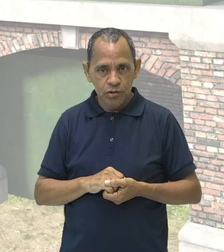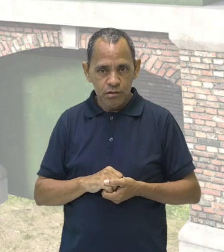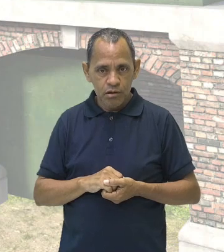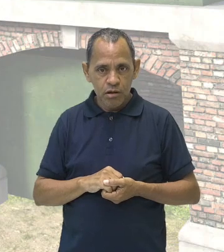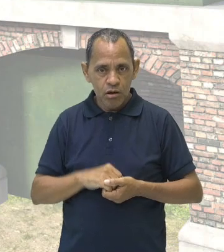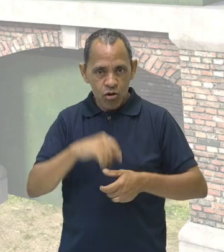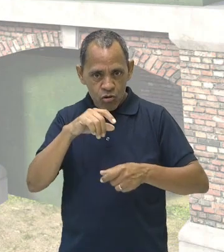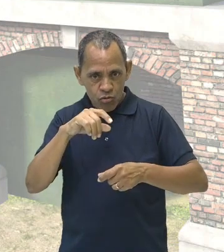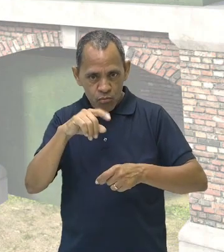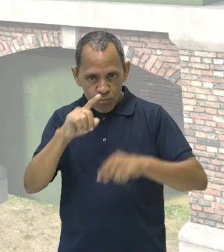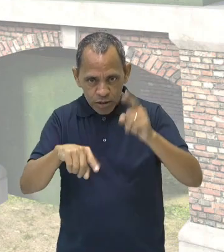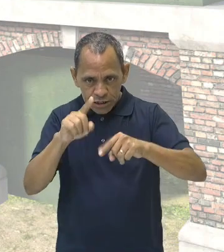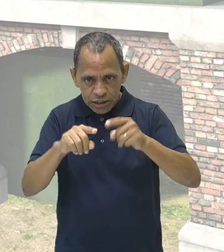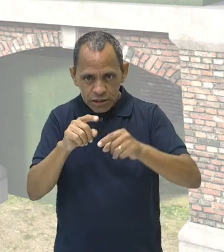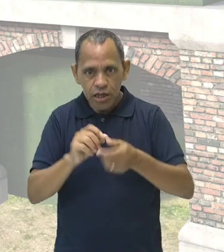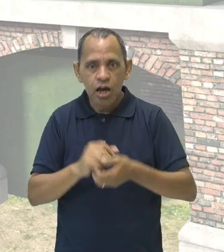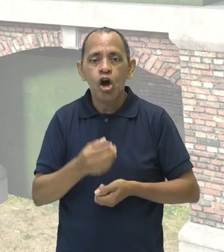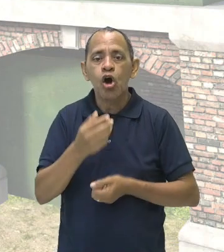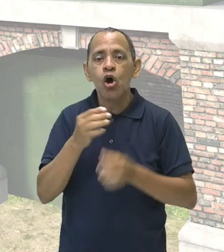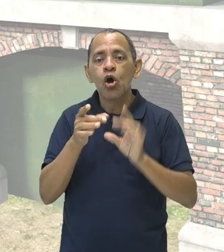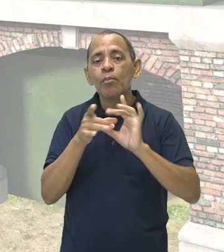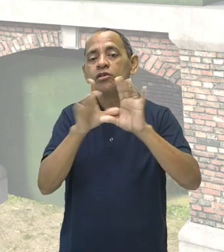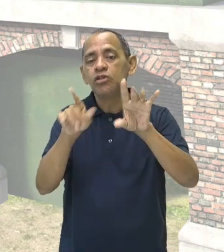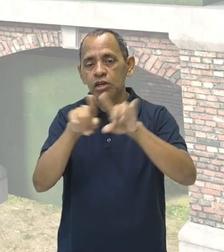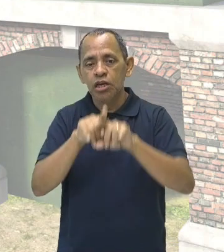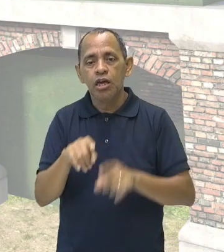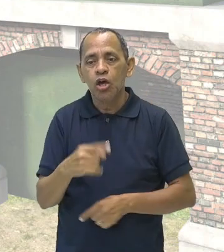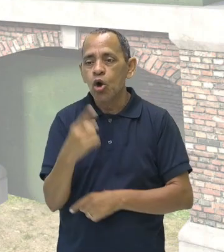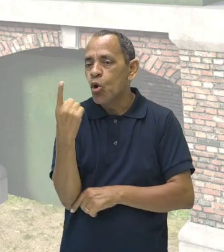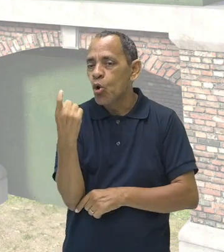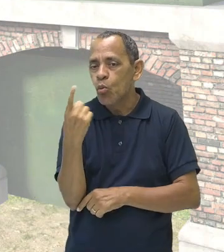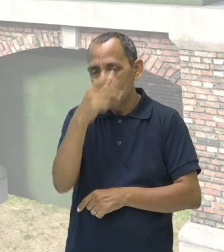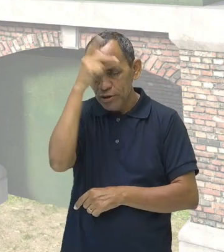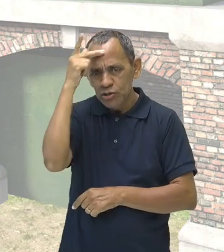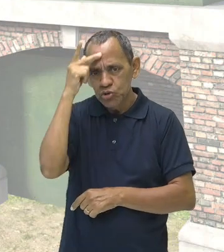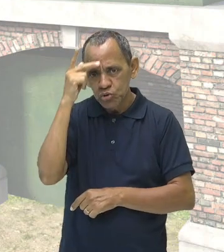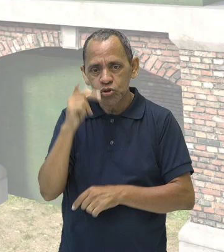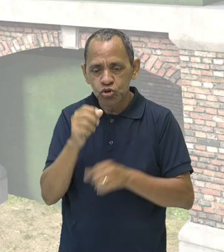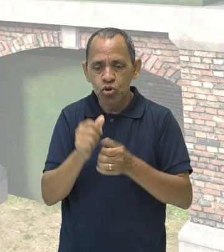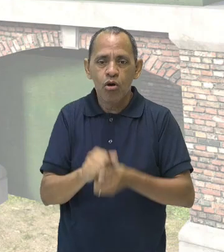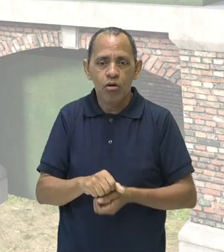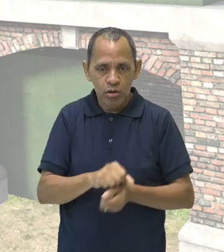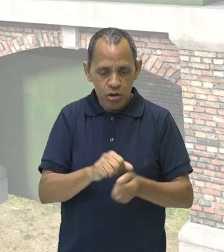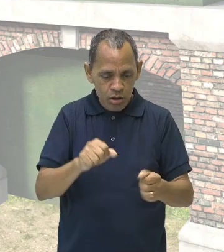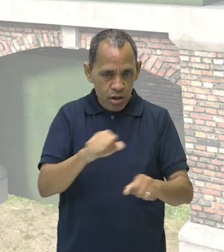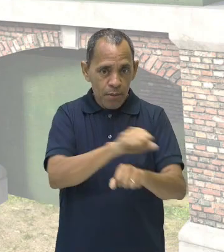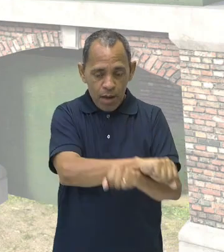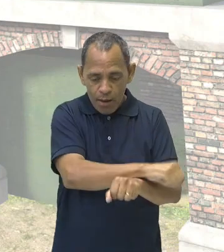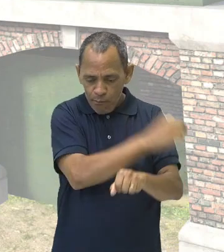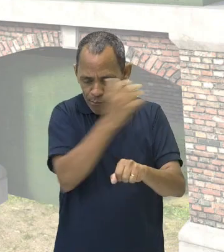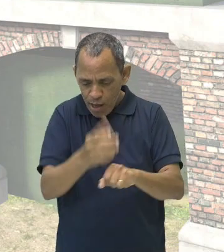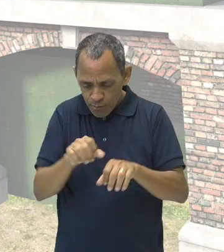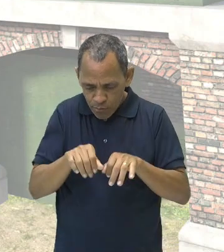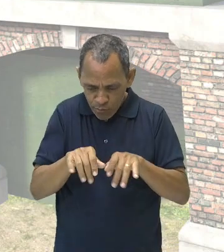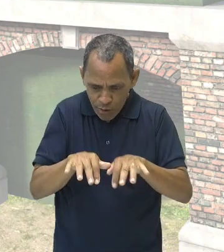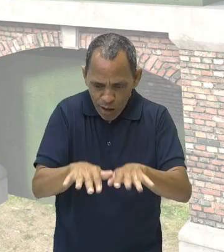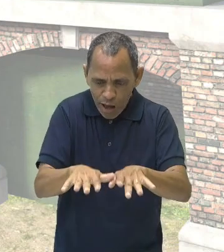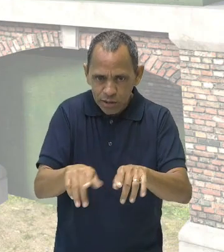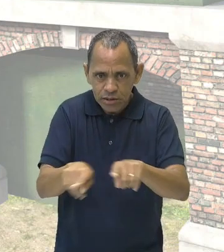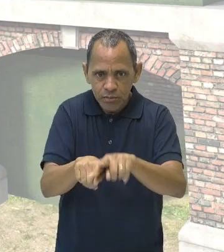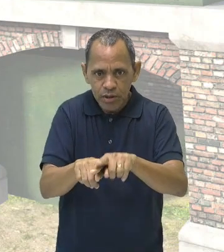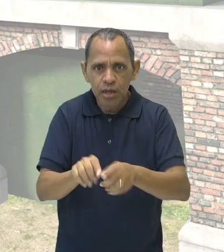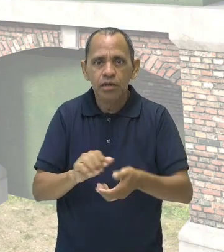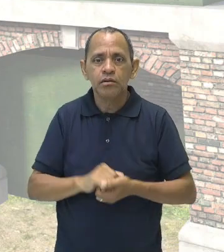a um único trabalhador operar várias carretilhas ao mesmo tempo,